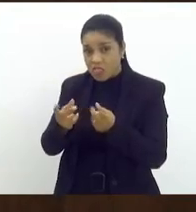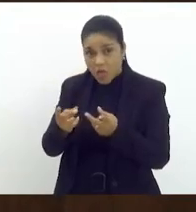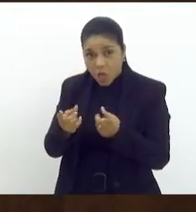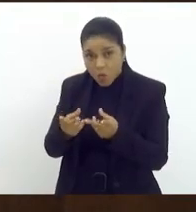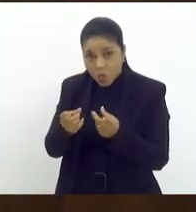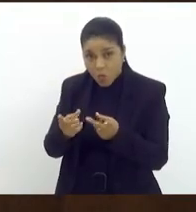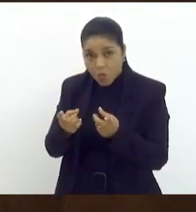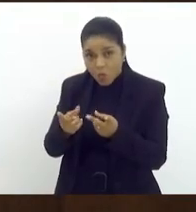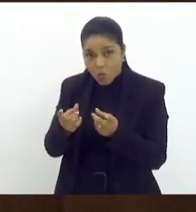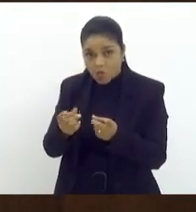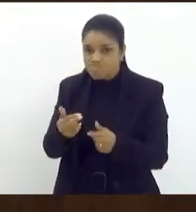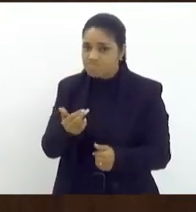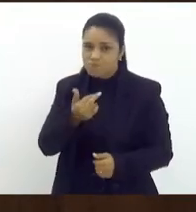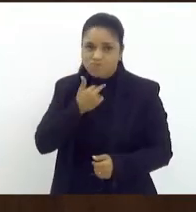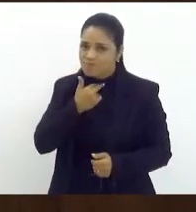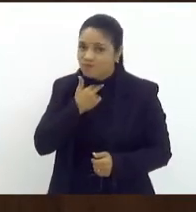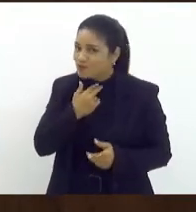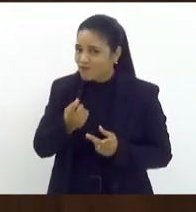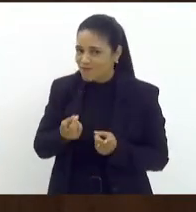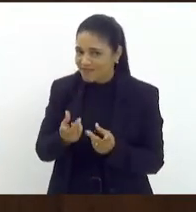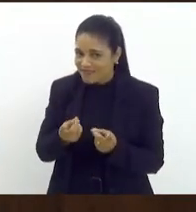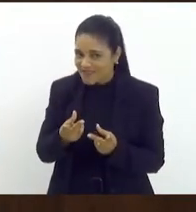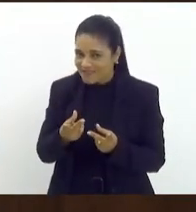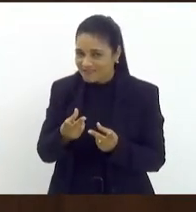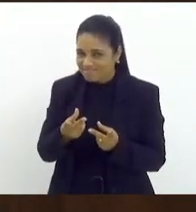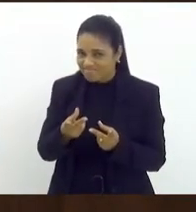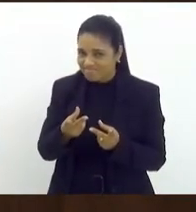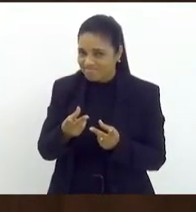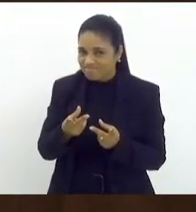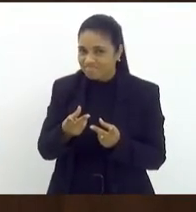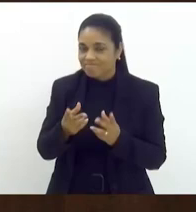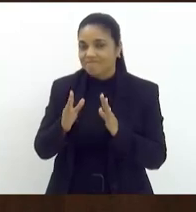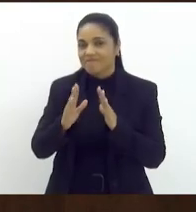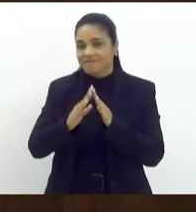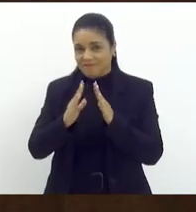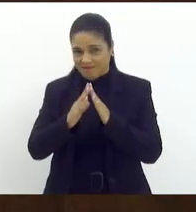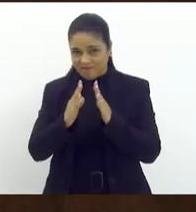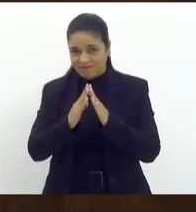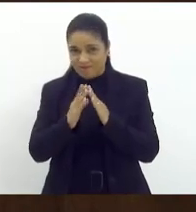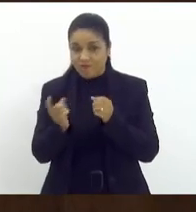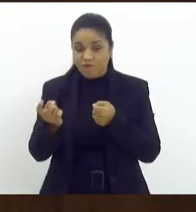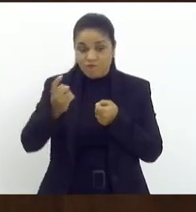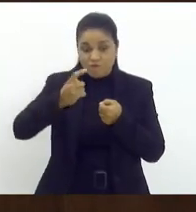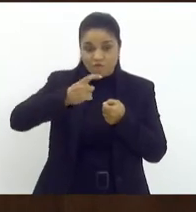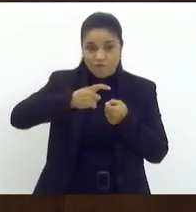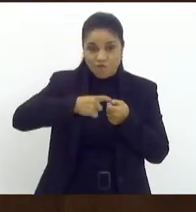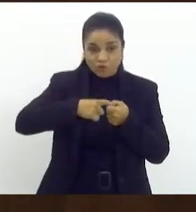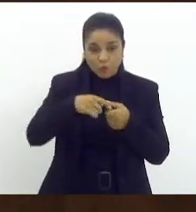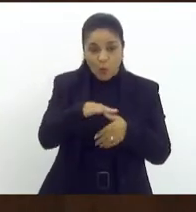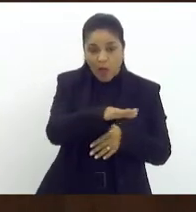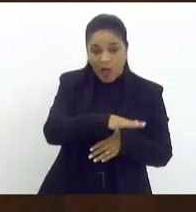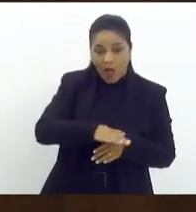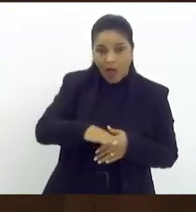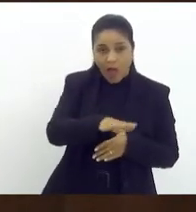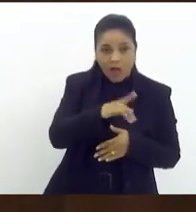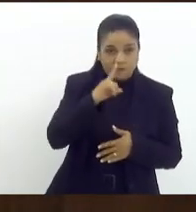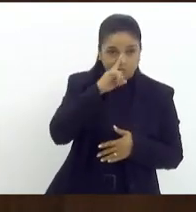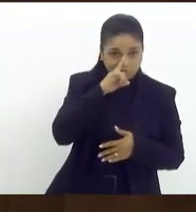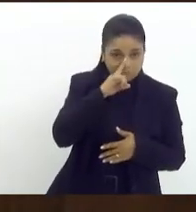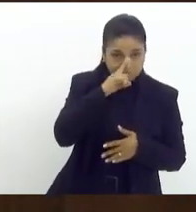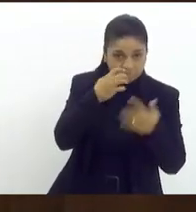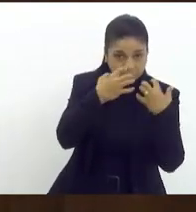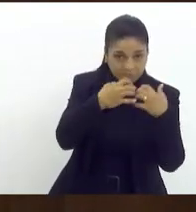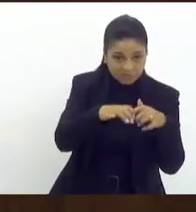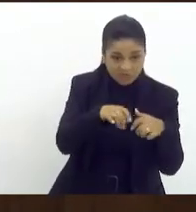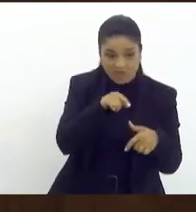legalmente fazê-lo revender as casas e voltaram para as áreas de riscos de Petrópolis você não